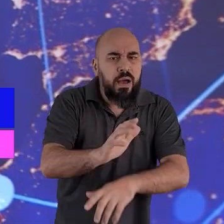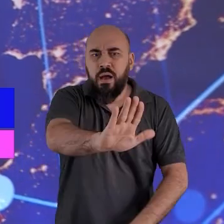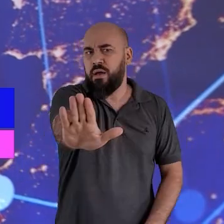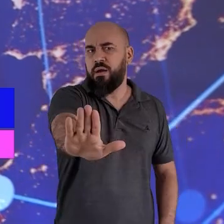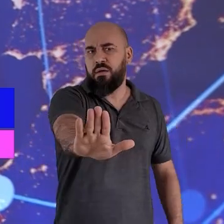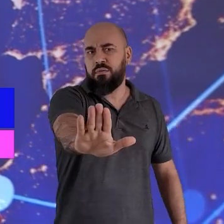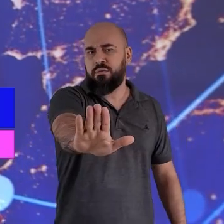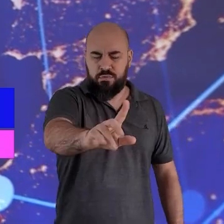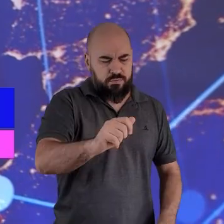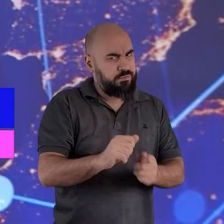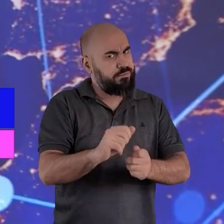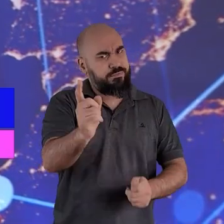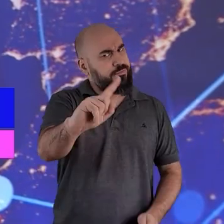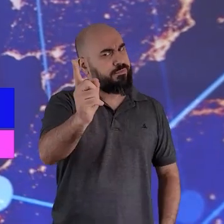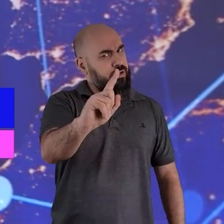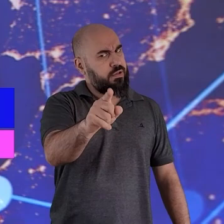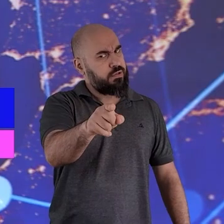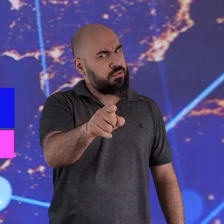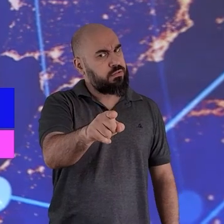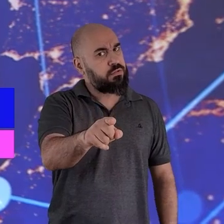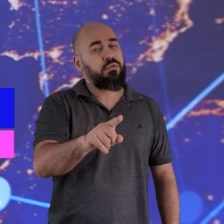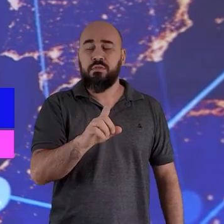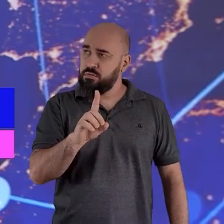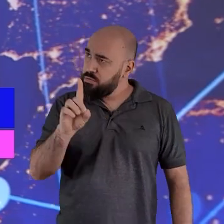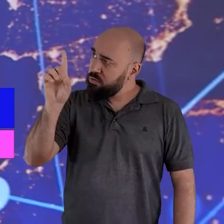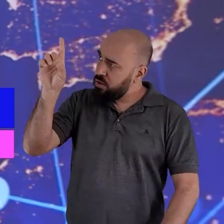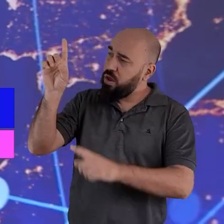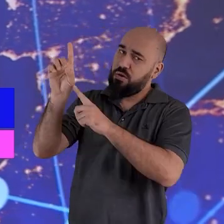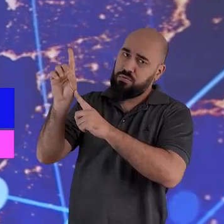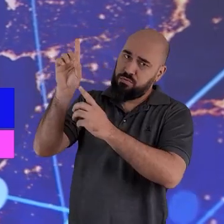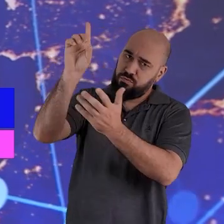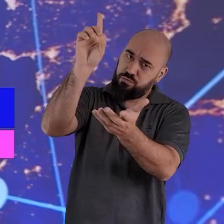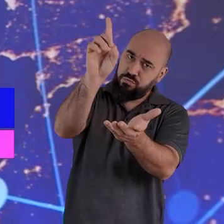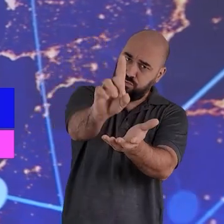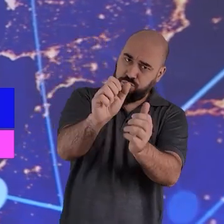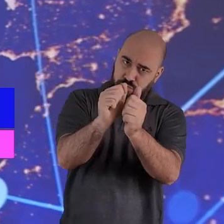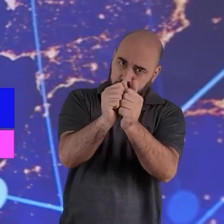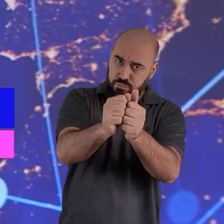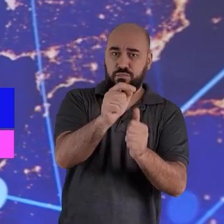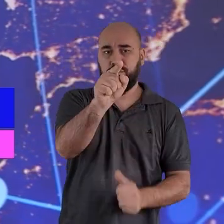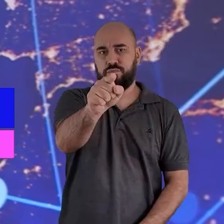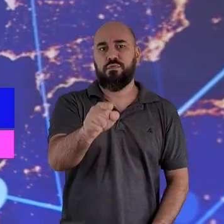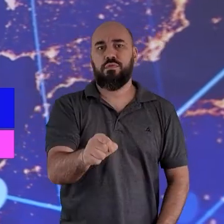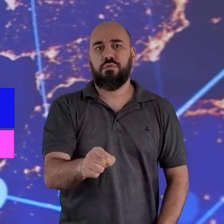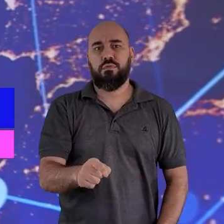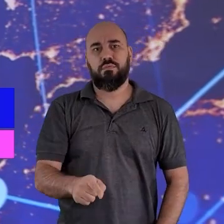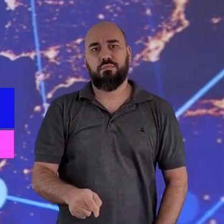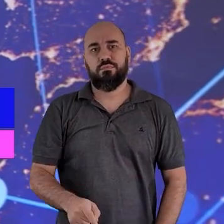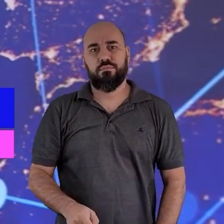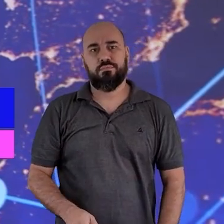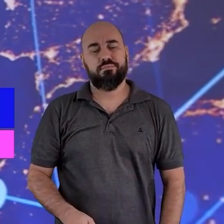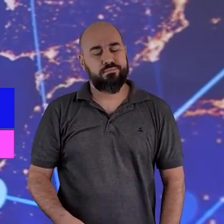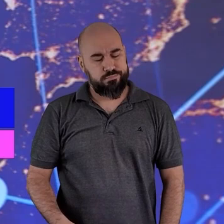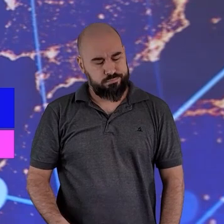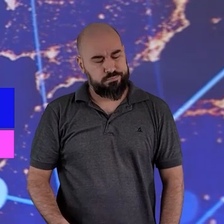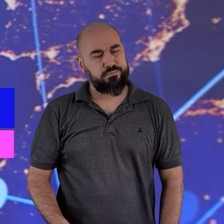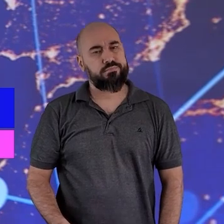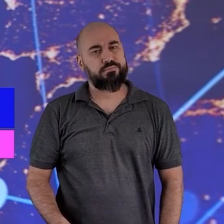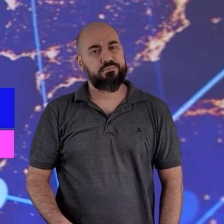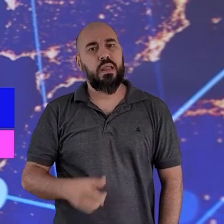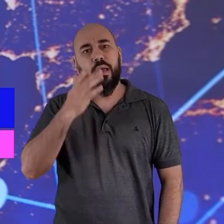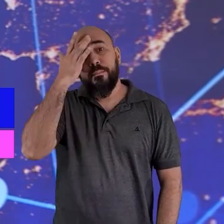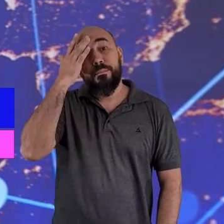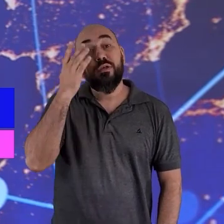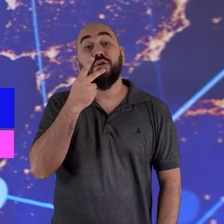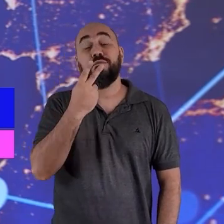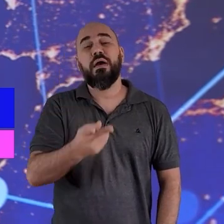se renda a este Senhor, que neste momento está aí bem do seu lado. Há algumas pessoas que às vezes